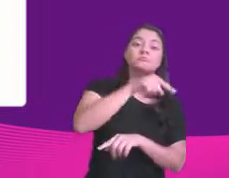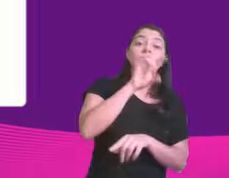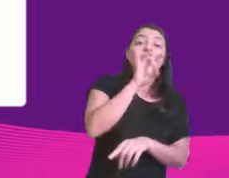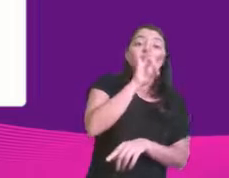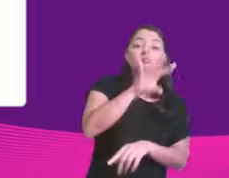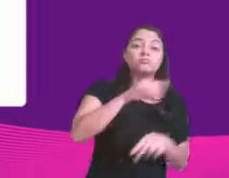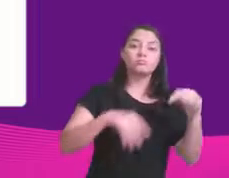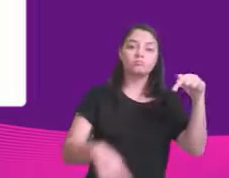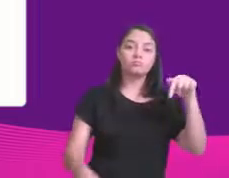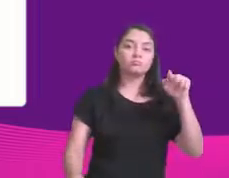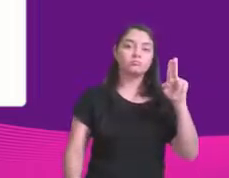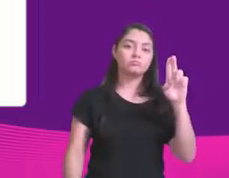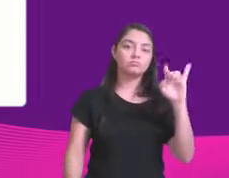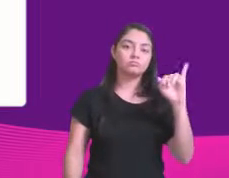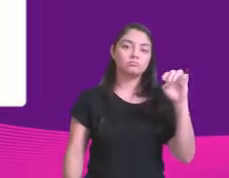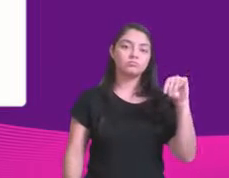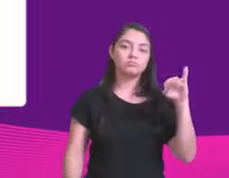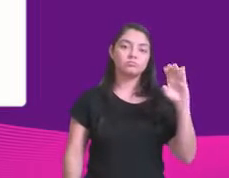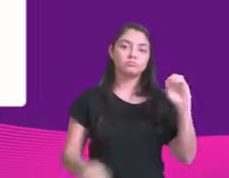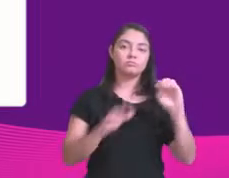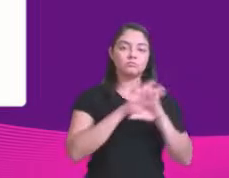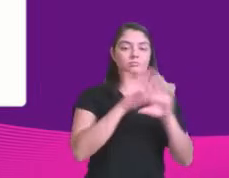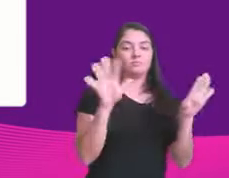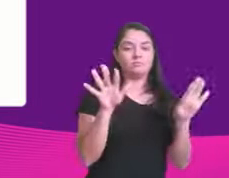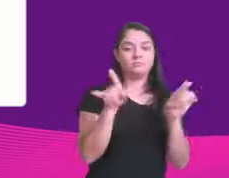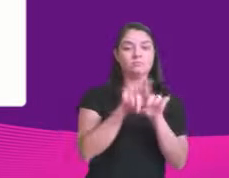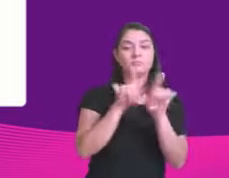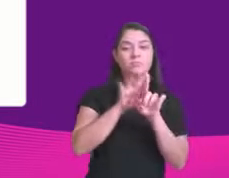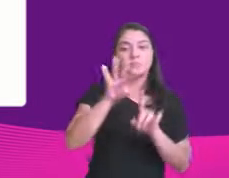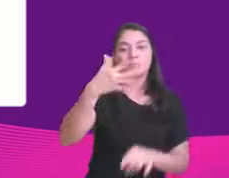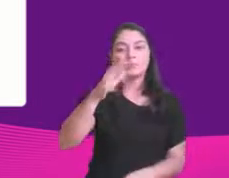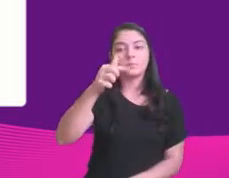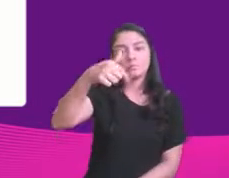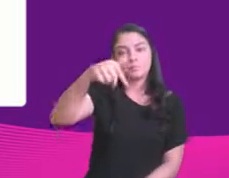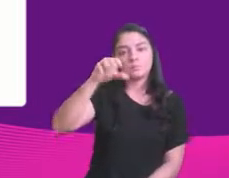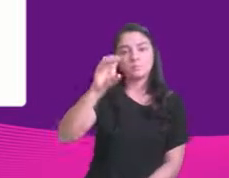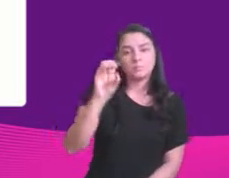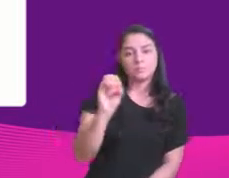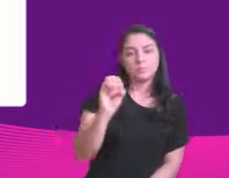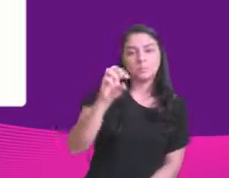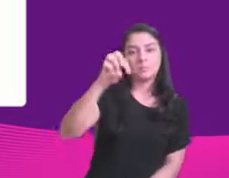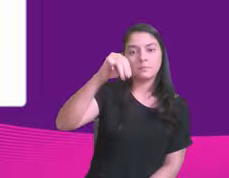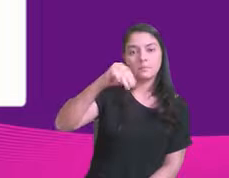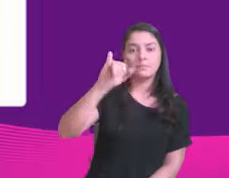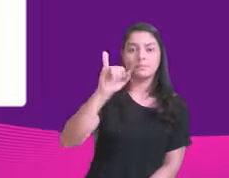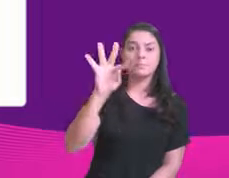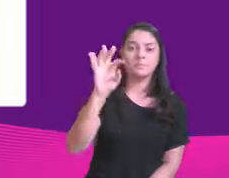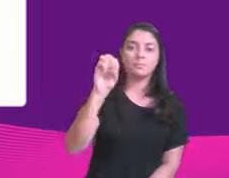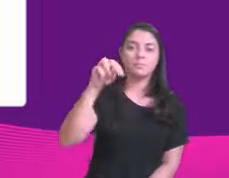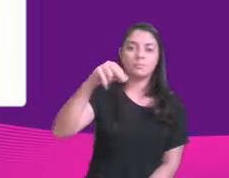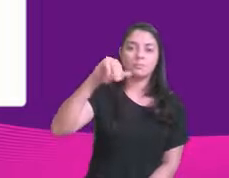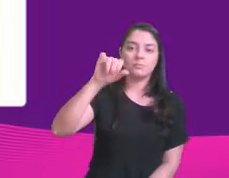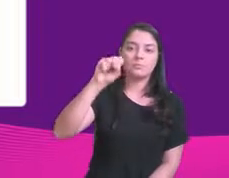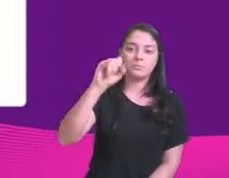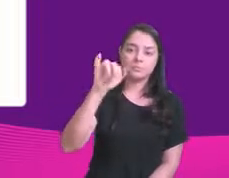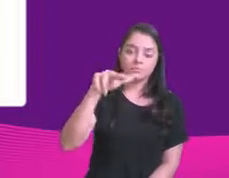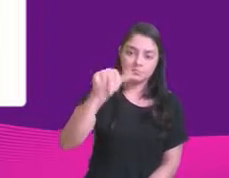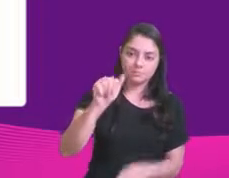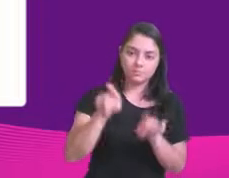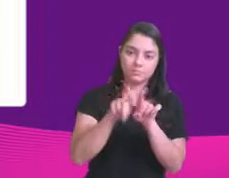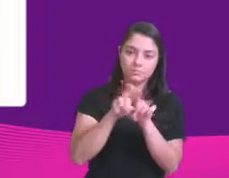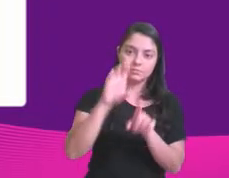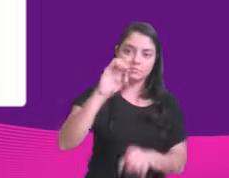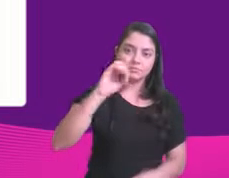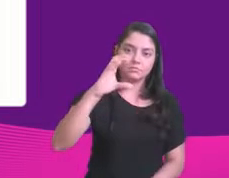na dose de 400 mg, mais leucovorin venoso, seguido, então, por mitomicina C e oxaliplatina na